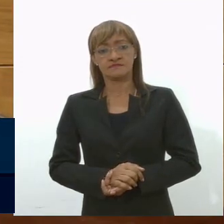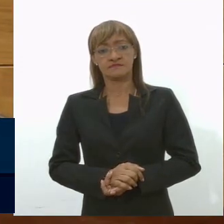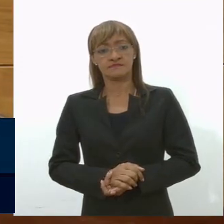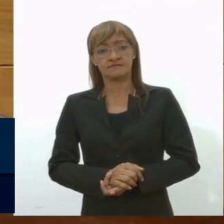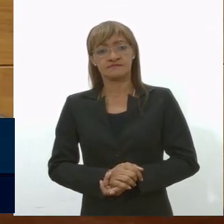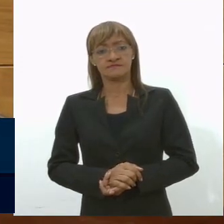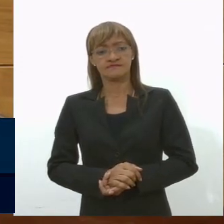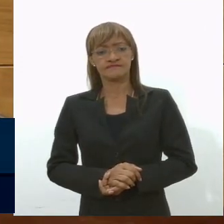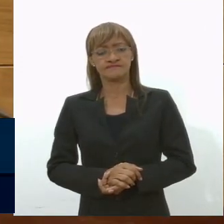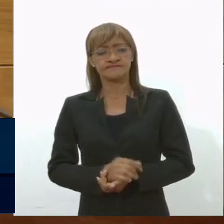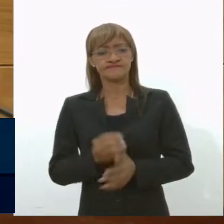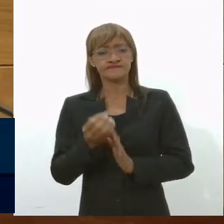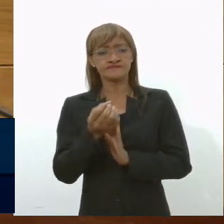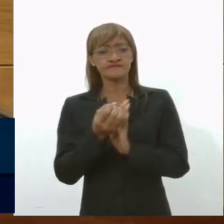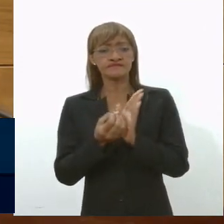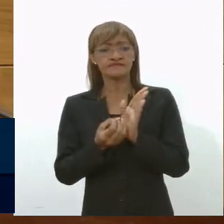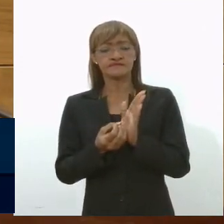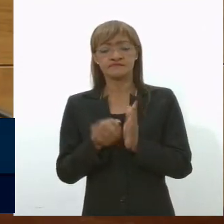Ofício